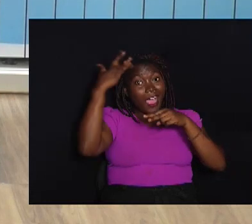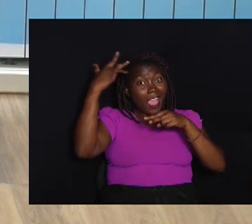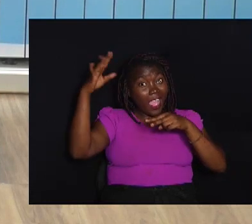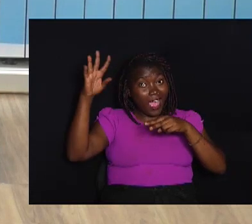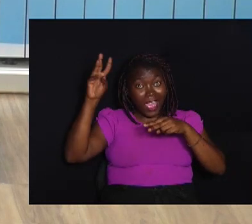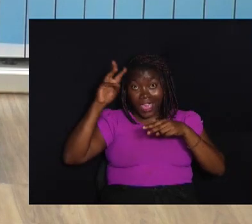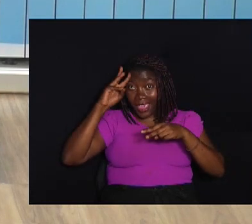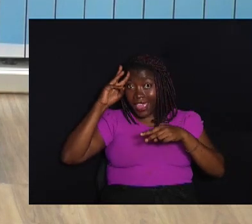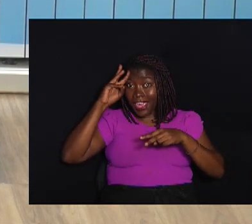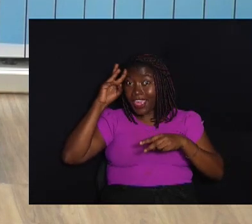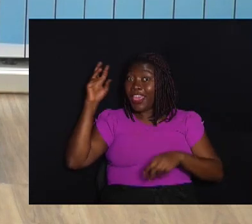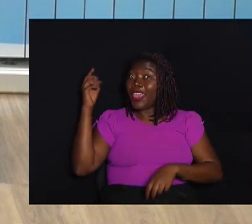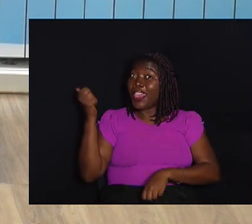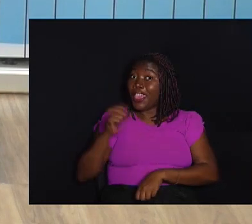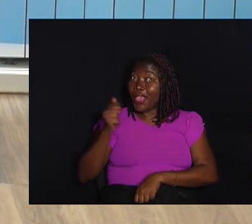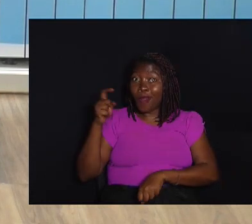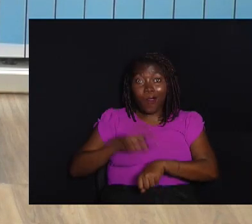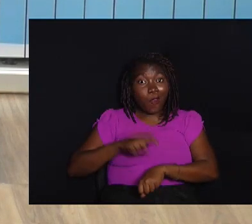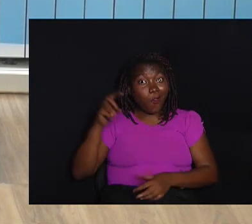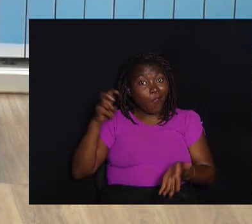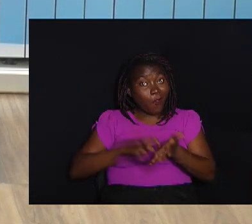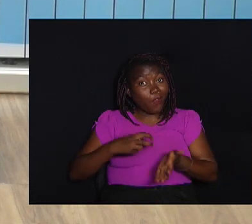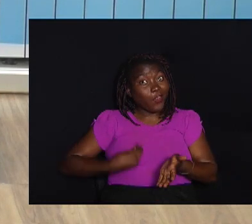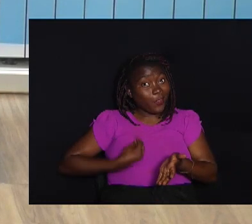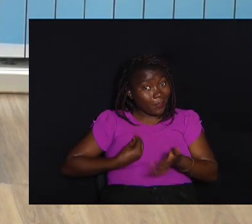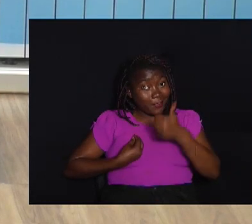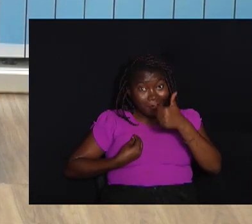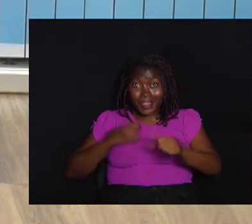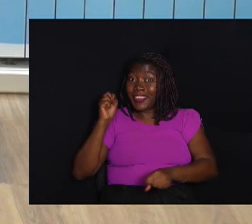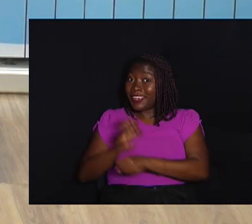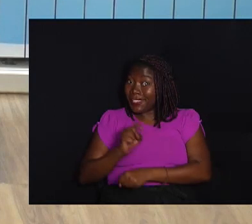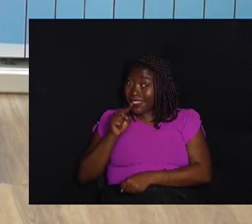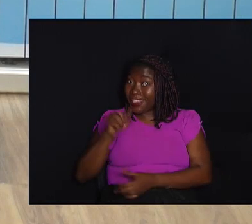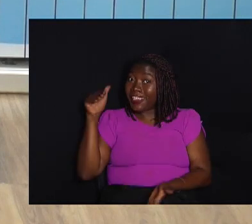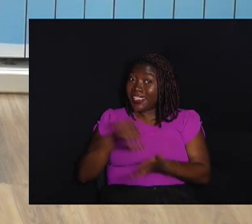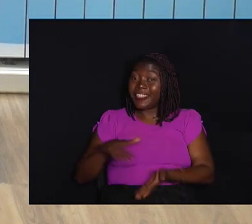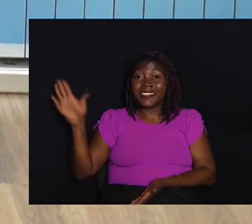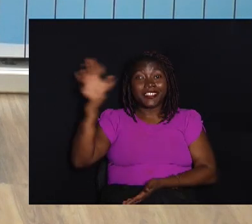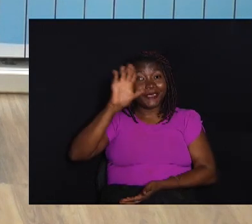terça-feira, às 11 horas da manhã, ao vivo, hein? Te espero. Até lá. Tchau, tchau.